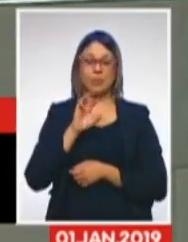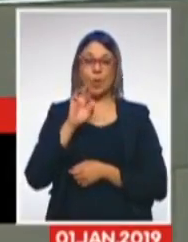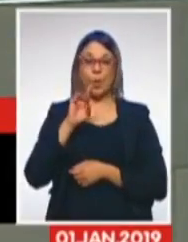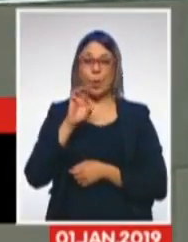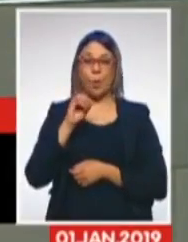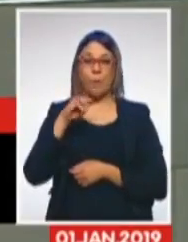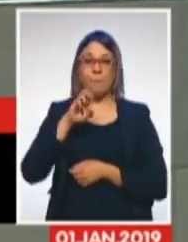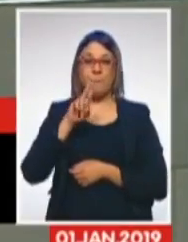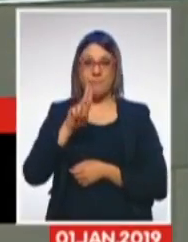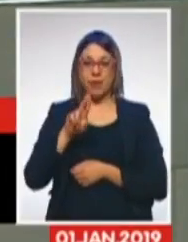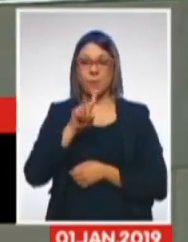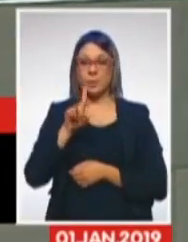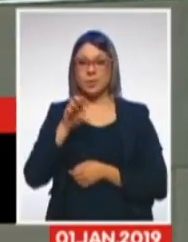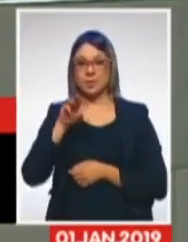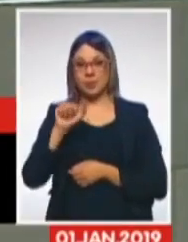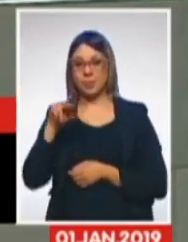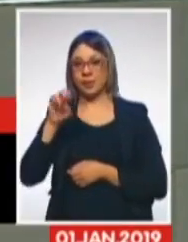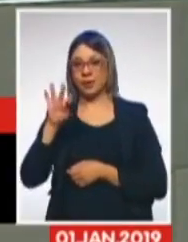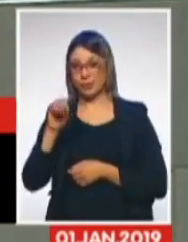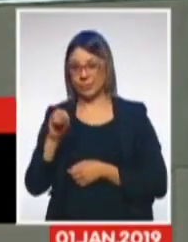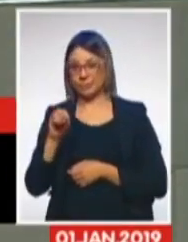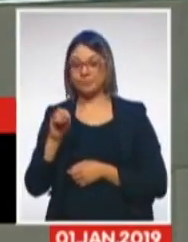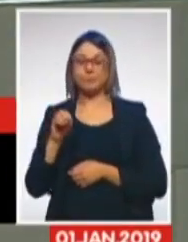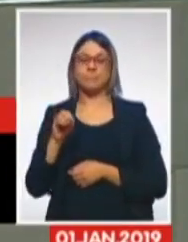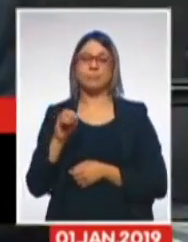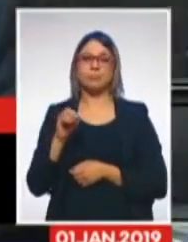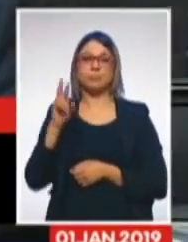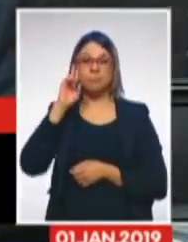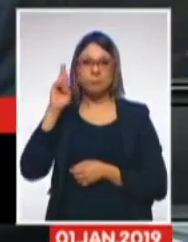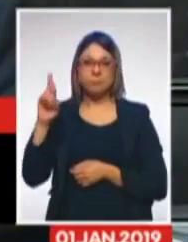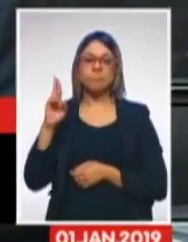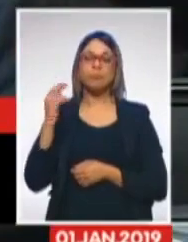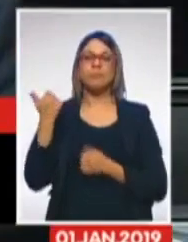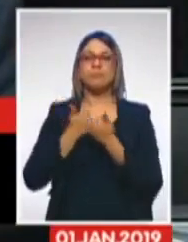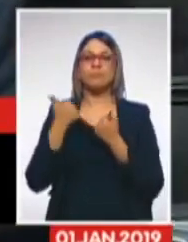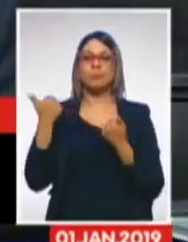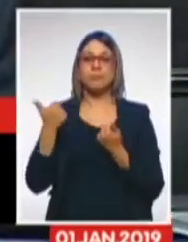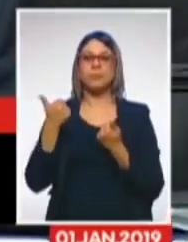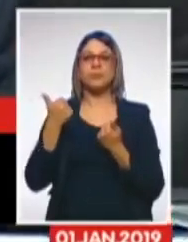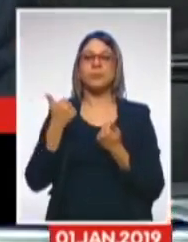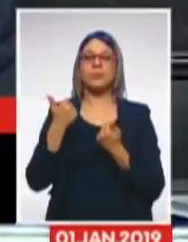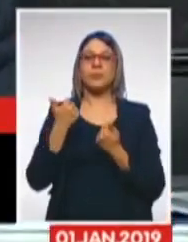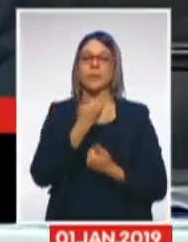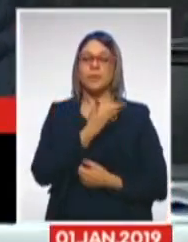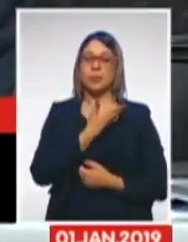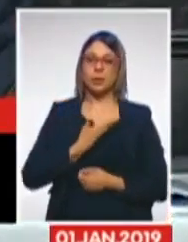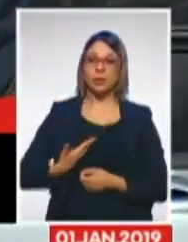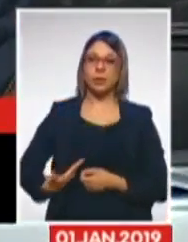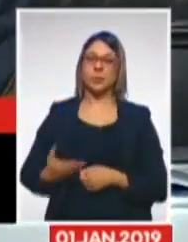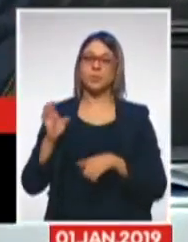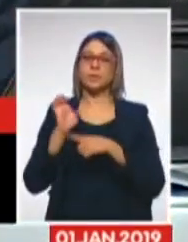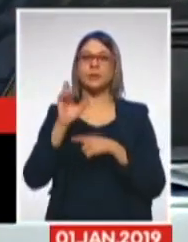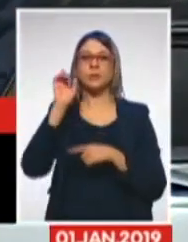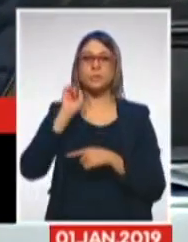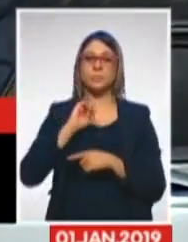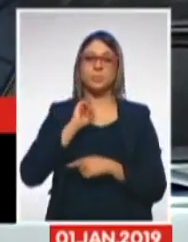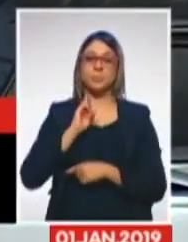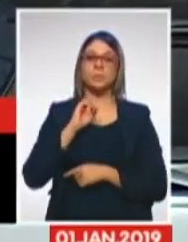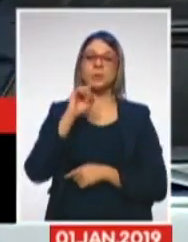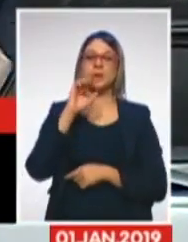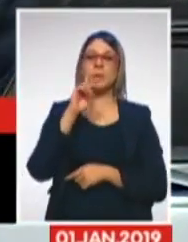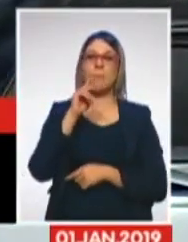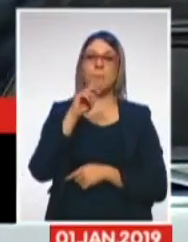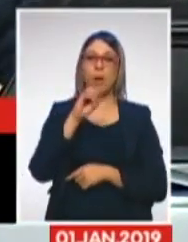Neto. Excelentíssimo senhor vice-governador do Estado de Minas Gerais, Paulo Eduardo Rocha Brant.